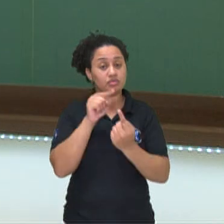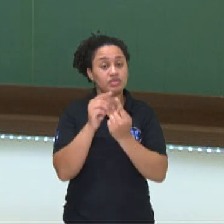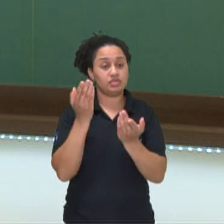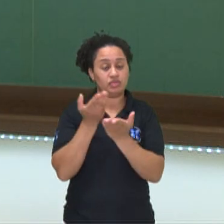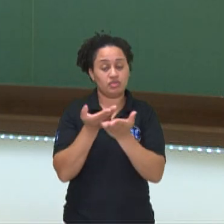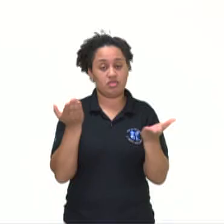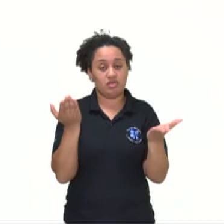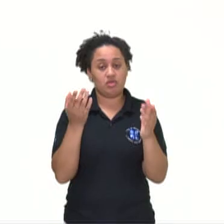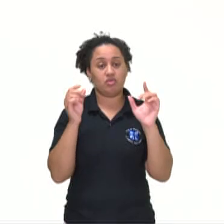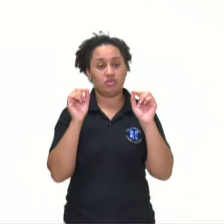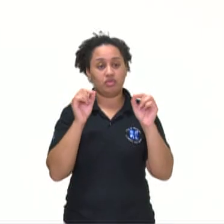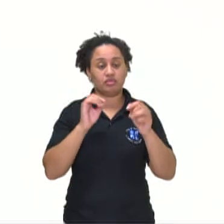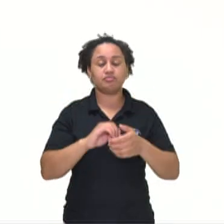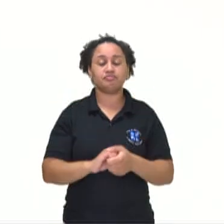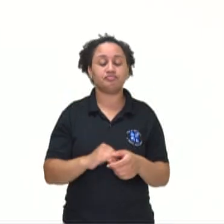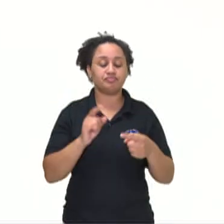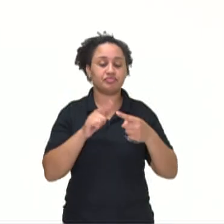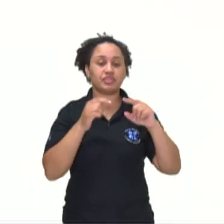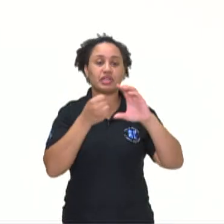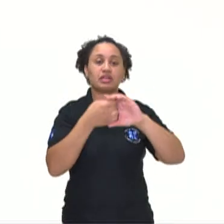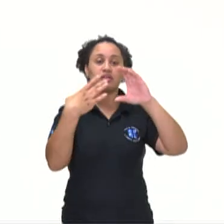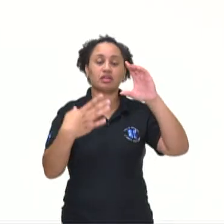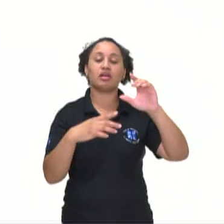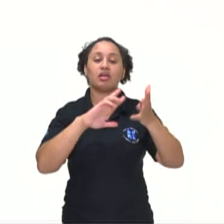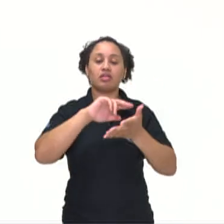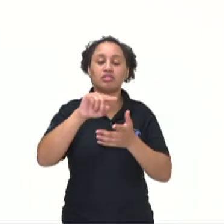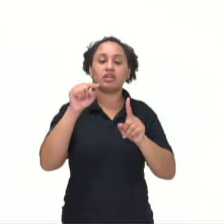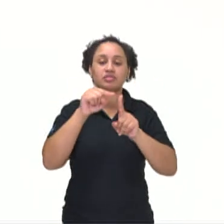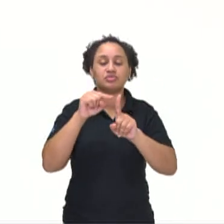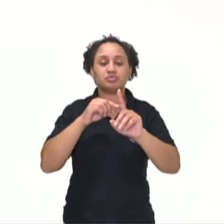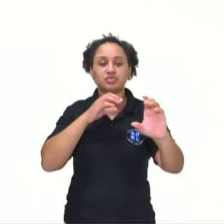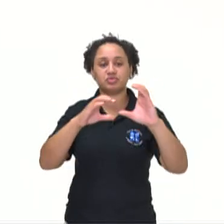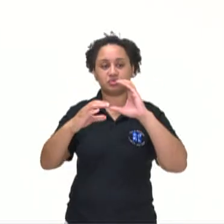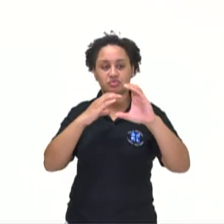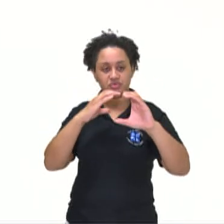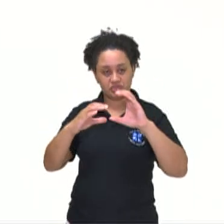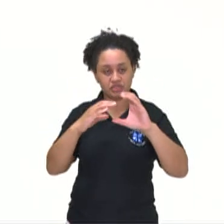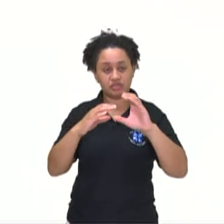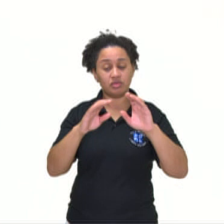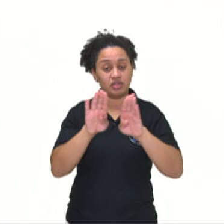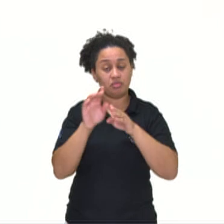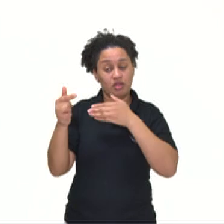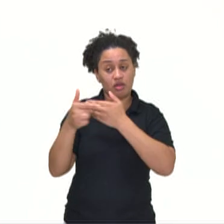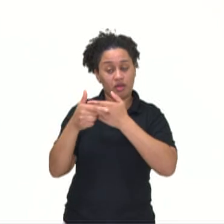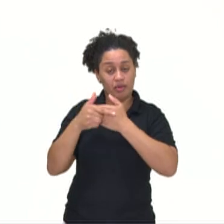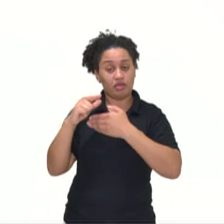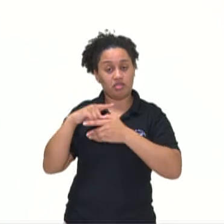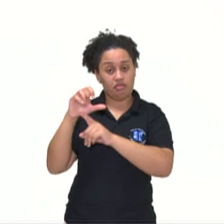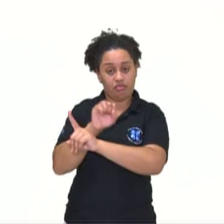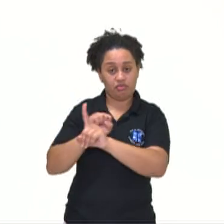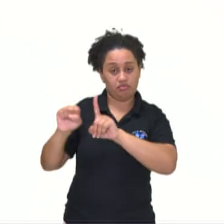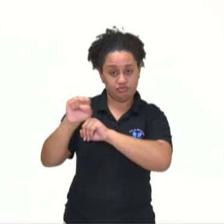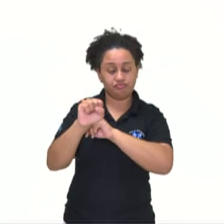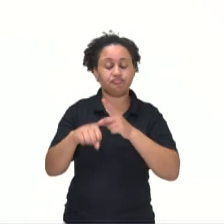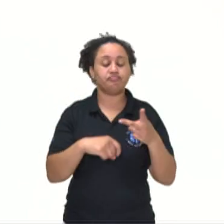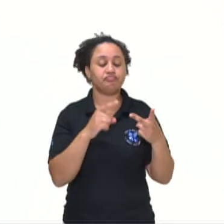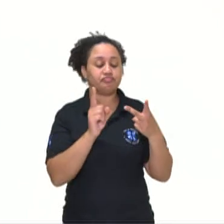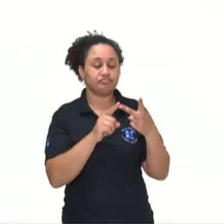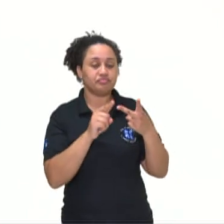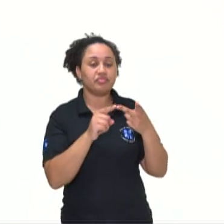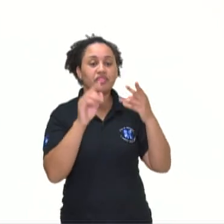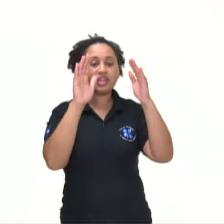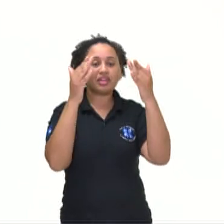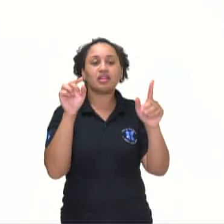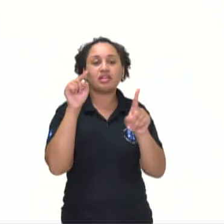aula de hoje, onde nós vamos caracterizar os diversos meios de comunicação e o seu papel na sociedade, além de analisar